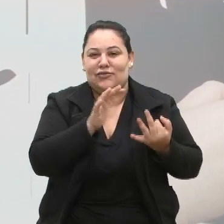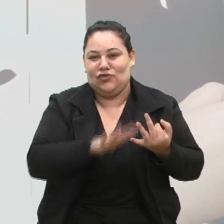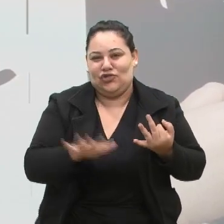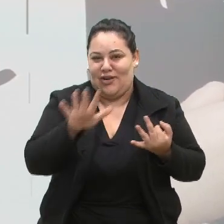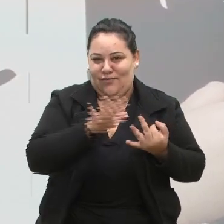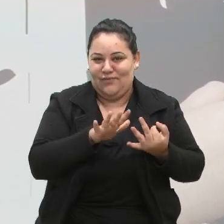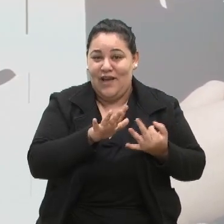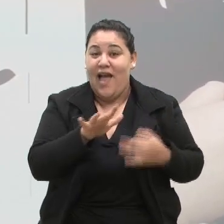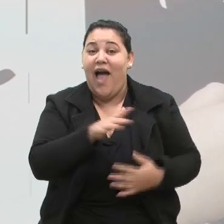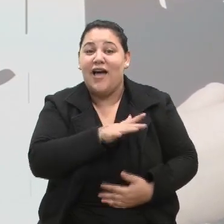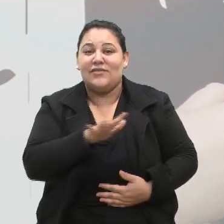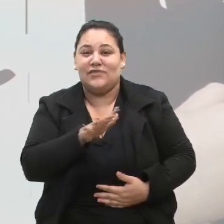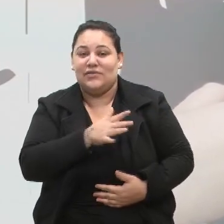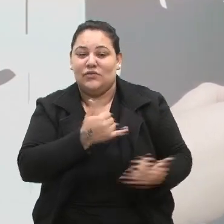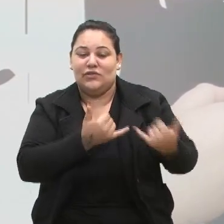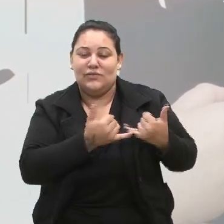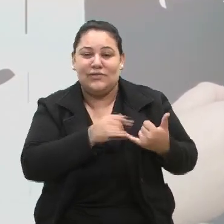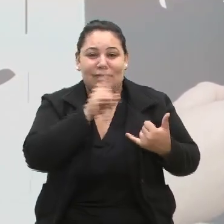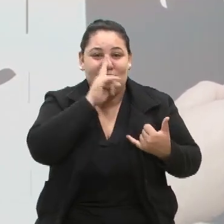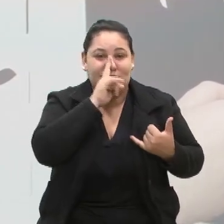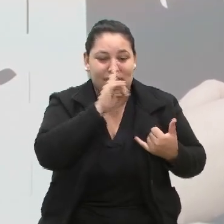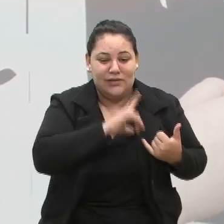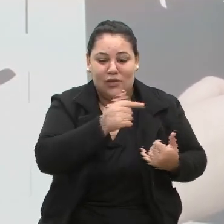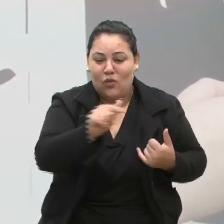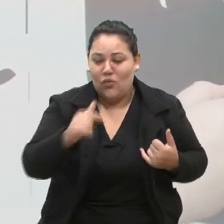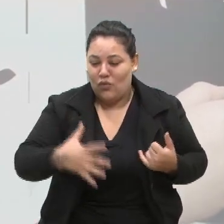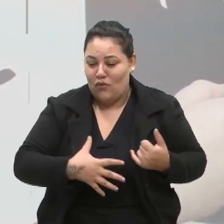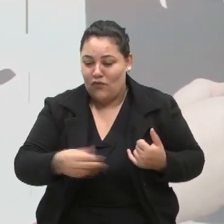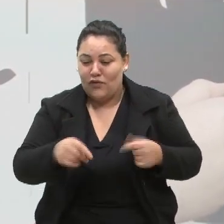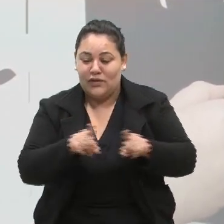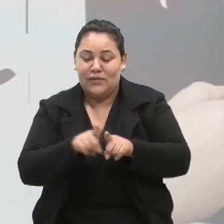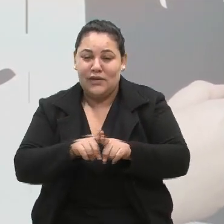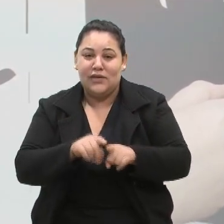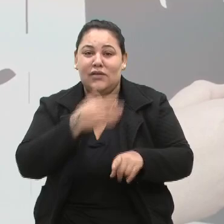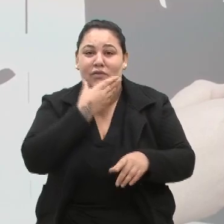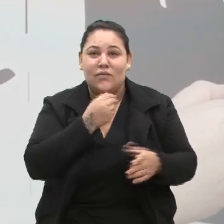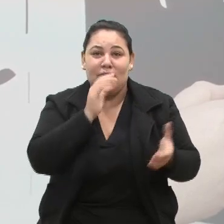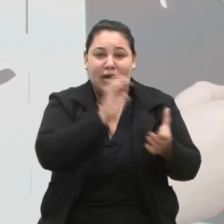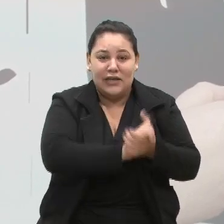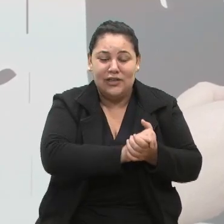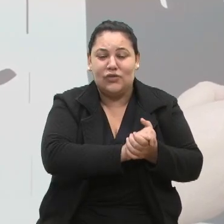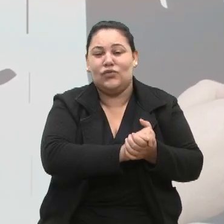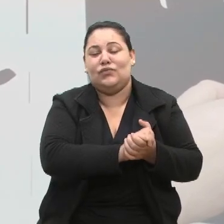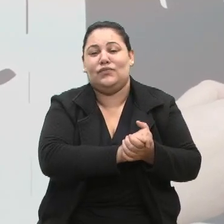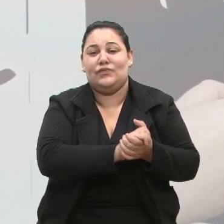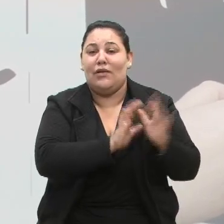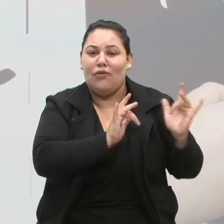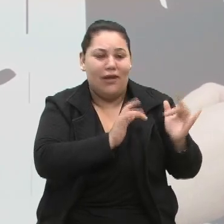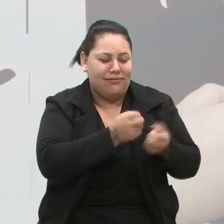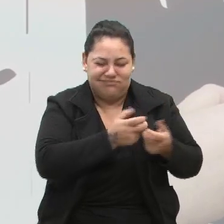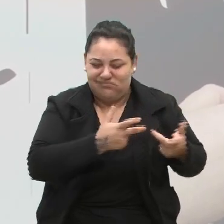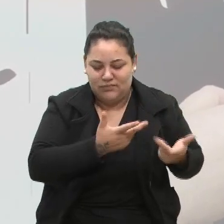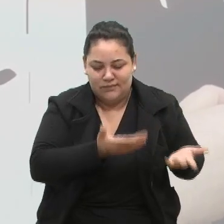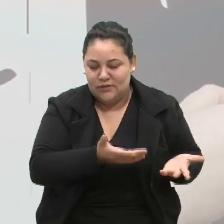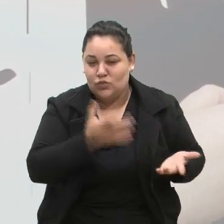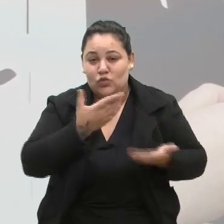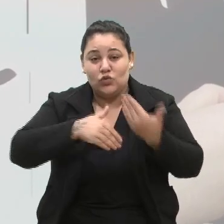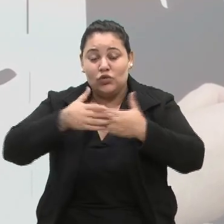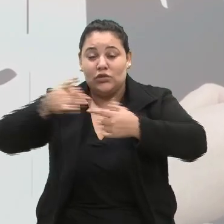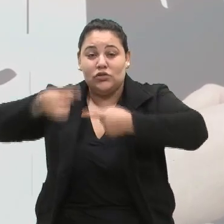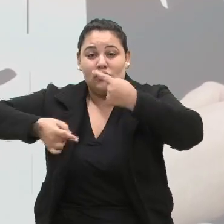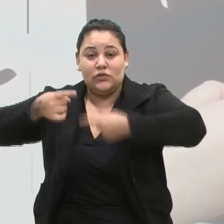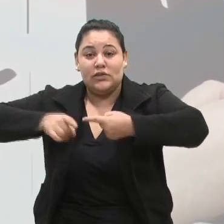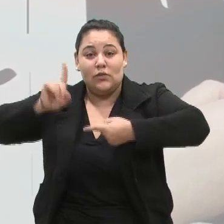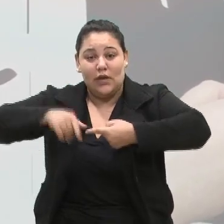Muitas vezes, se essas mães têm outros filhos, os maridos, companheiro, então, todo este debate, ele